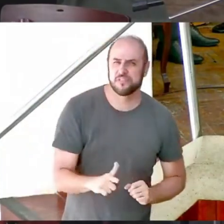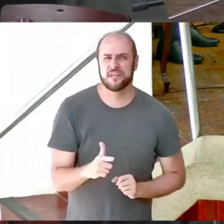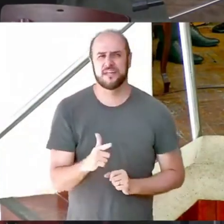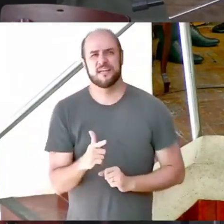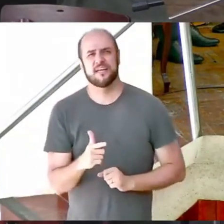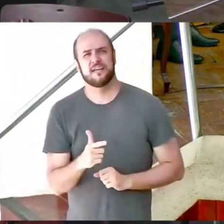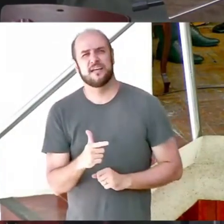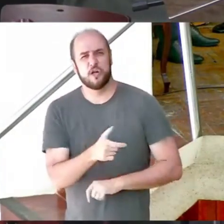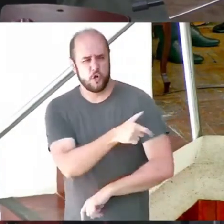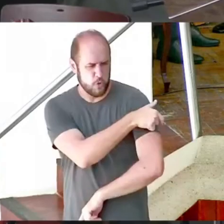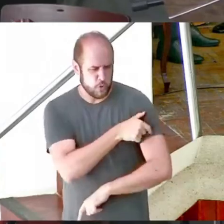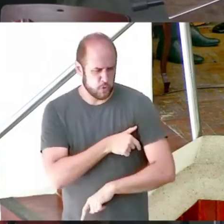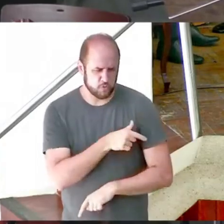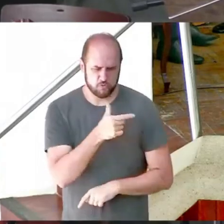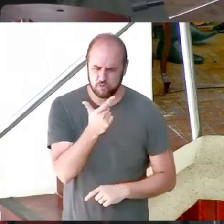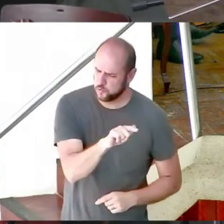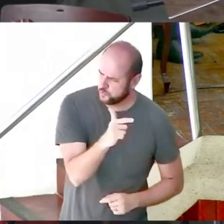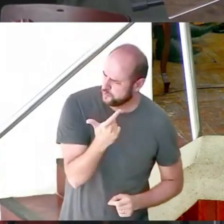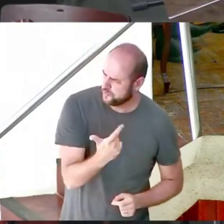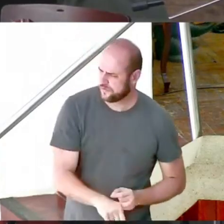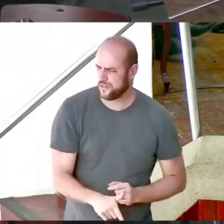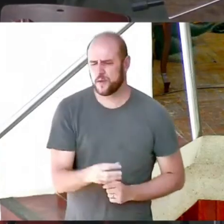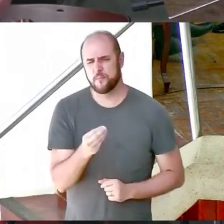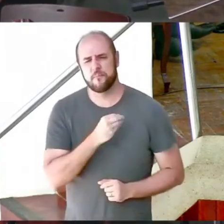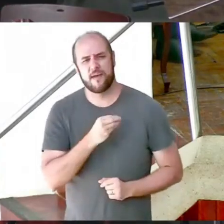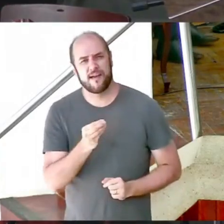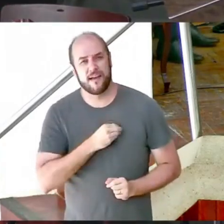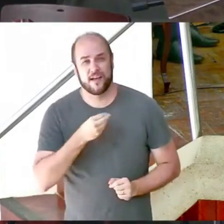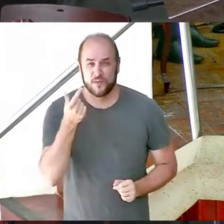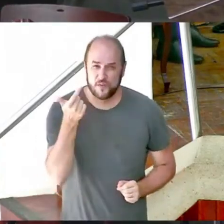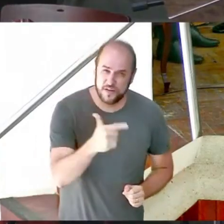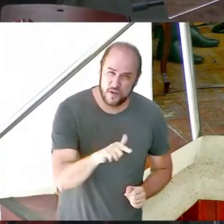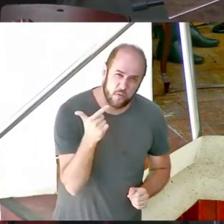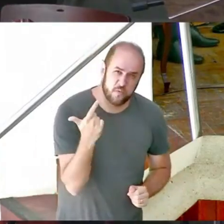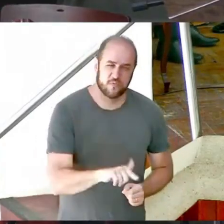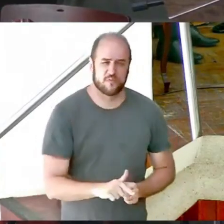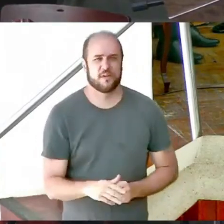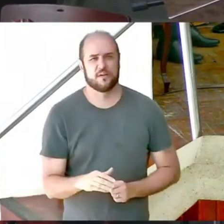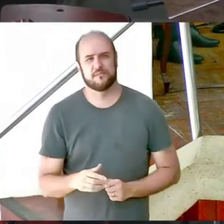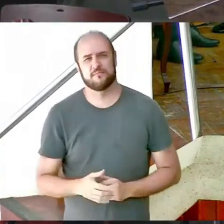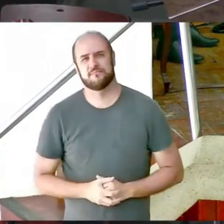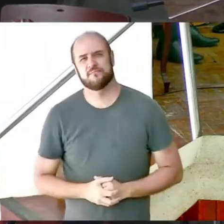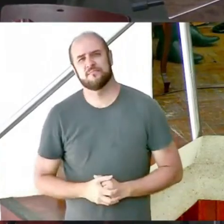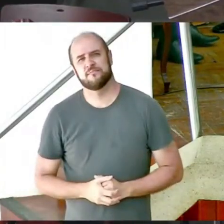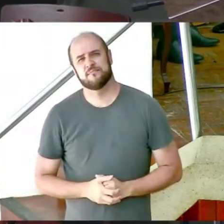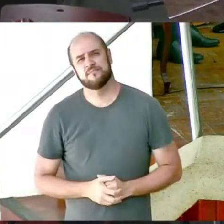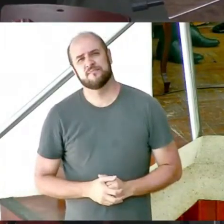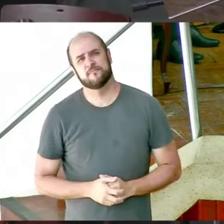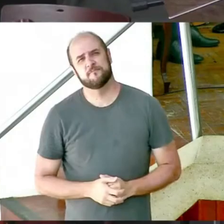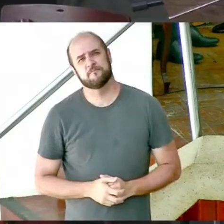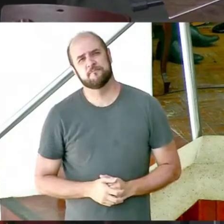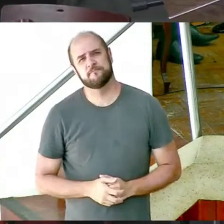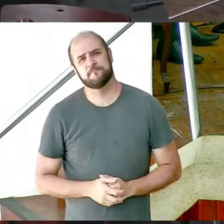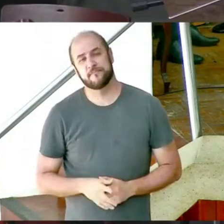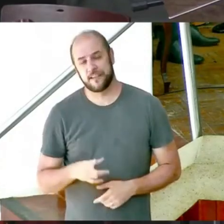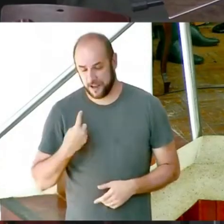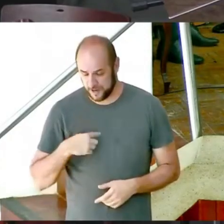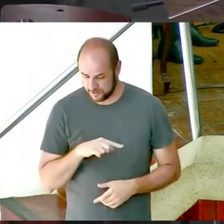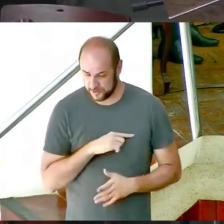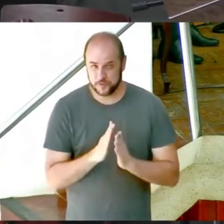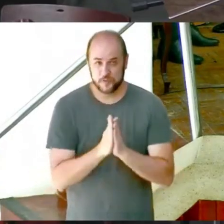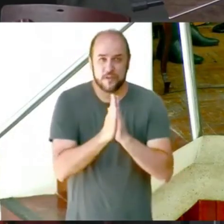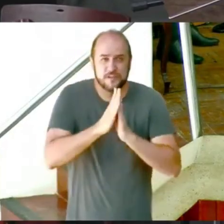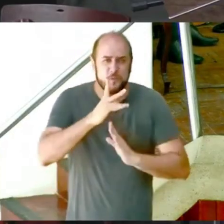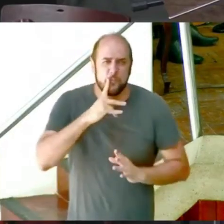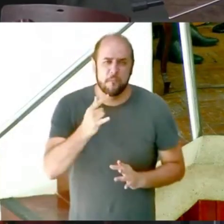não haverá doenças, não haverá pecado, de uma vez por todas. Quando nós oramos a oração